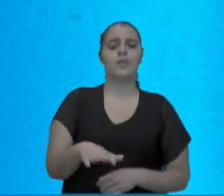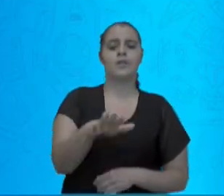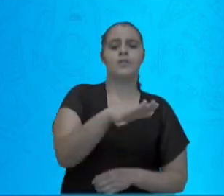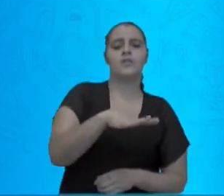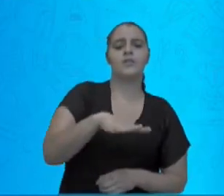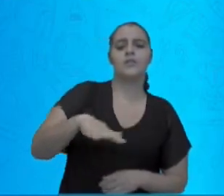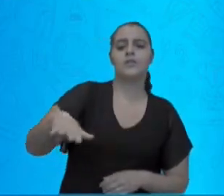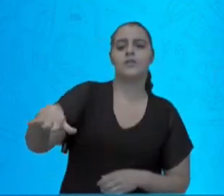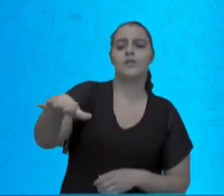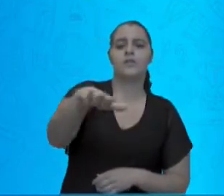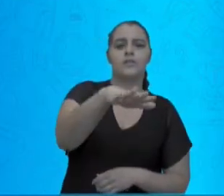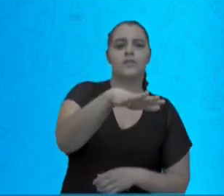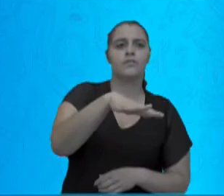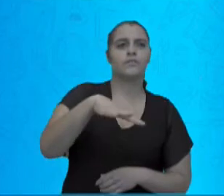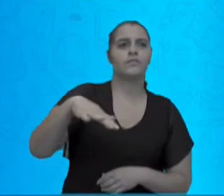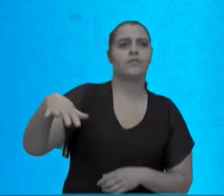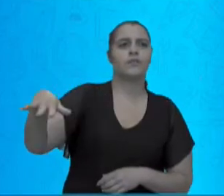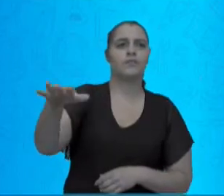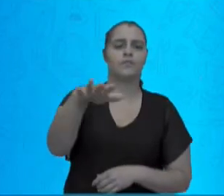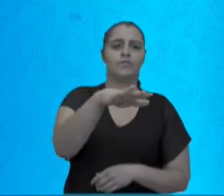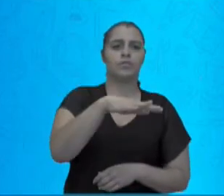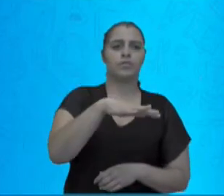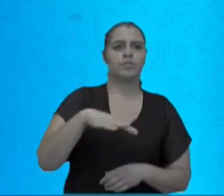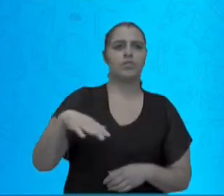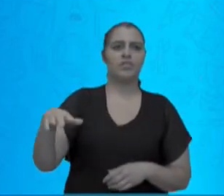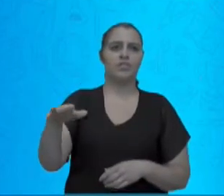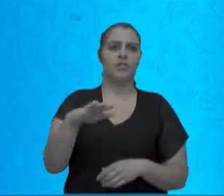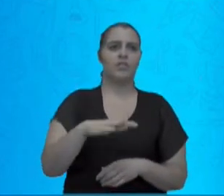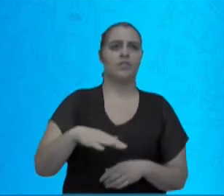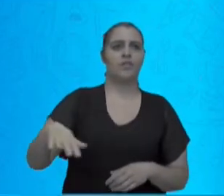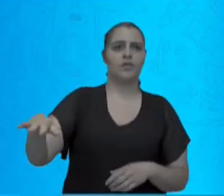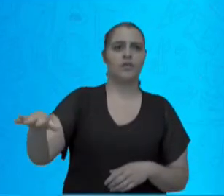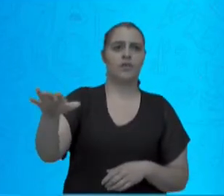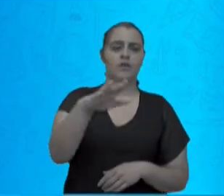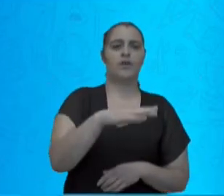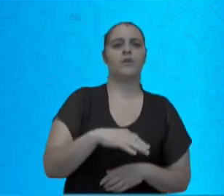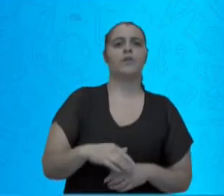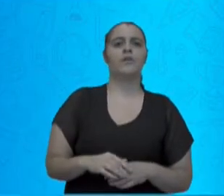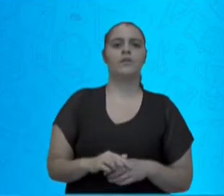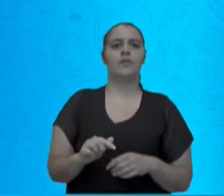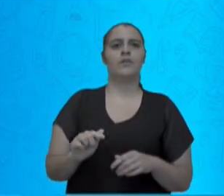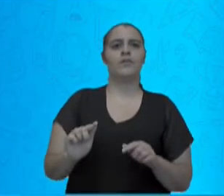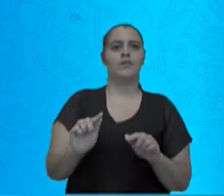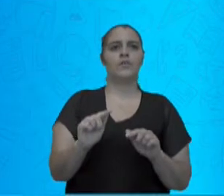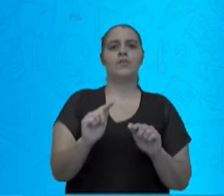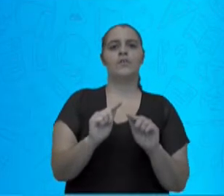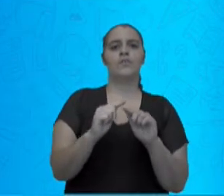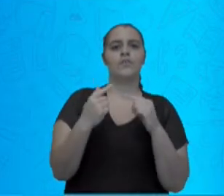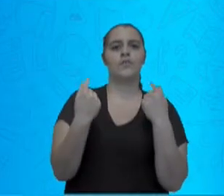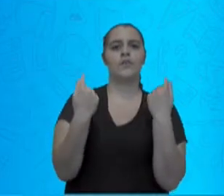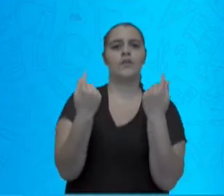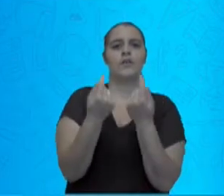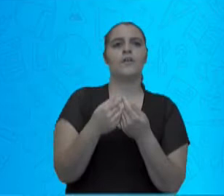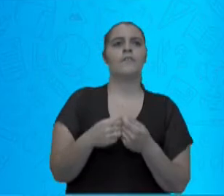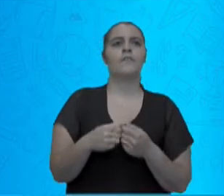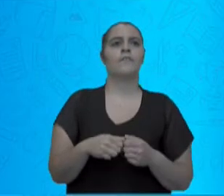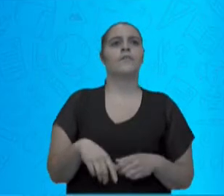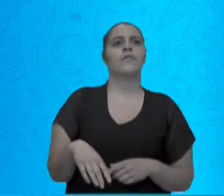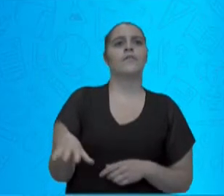E o que é um território? Nós falamos que o Estado são as